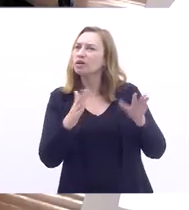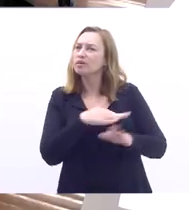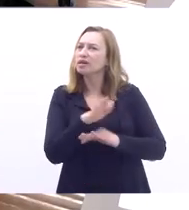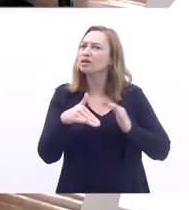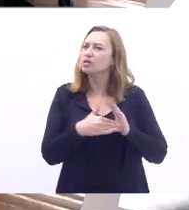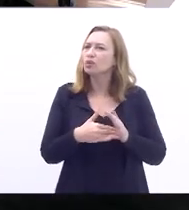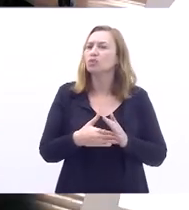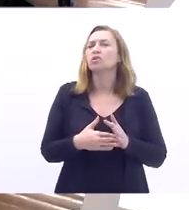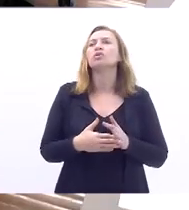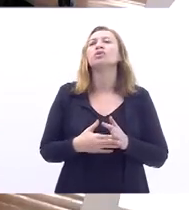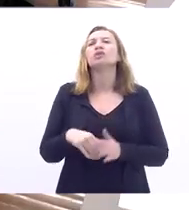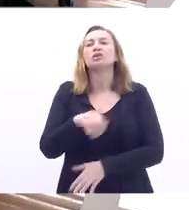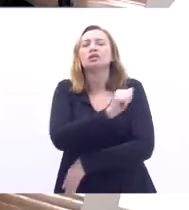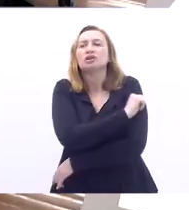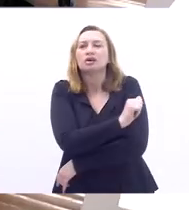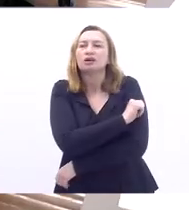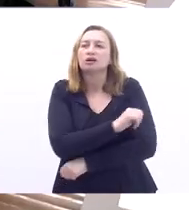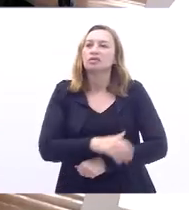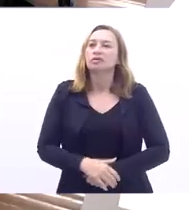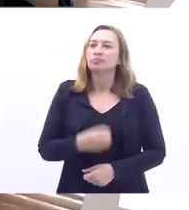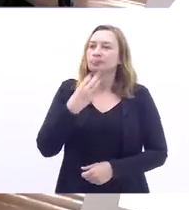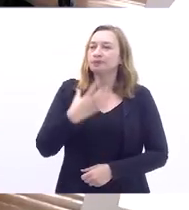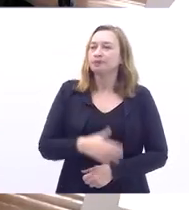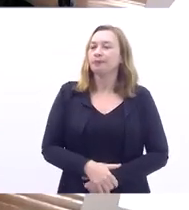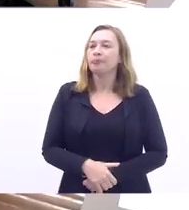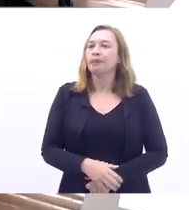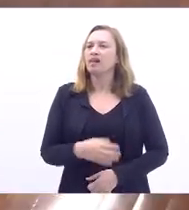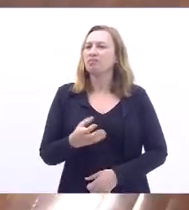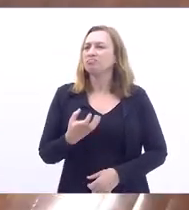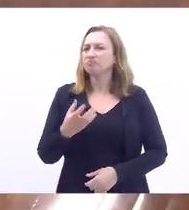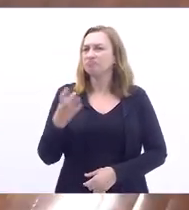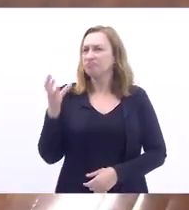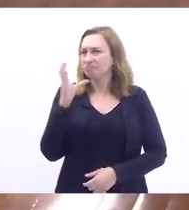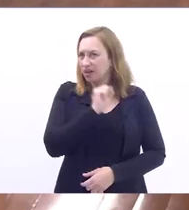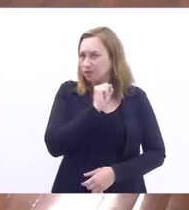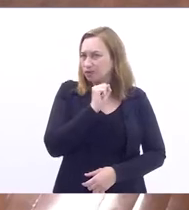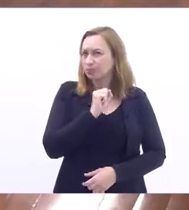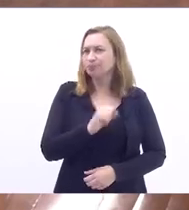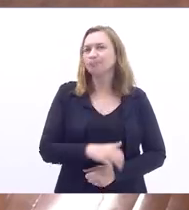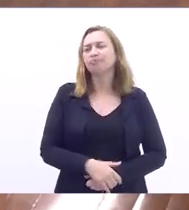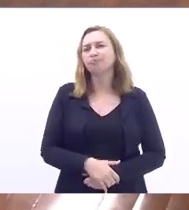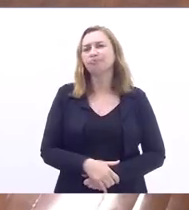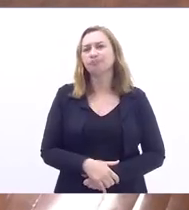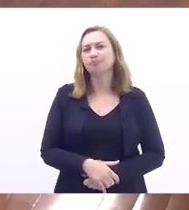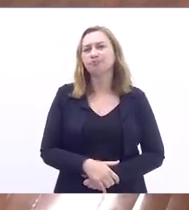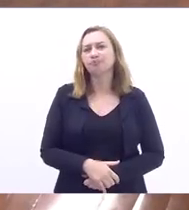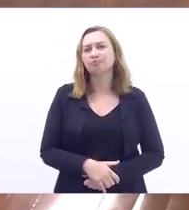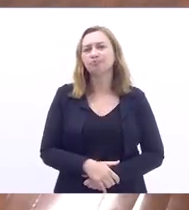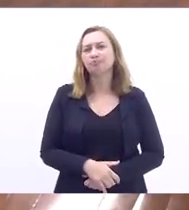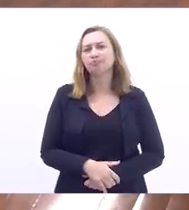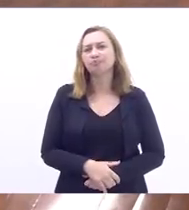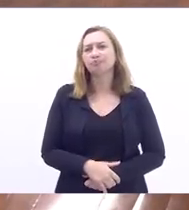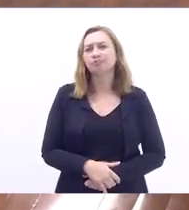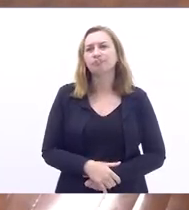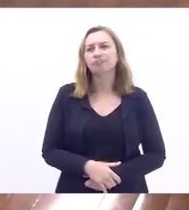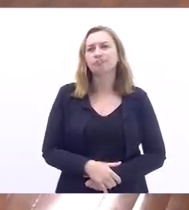os outros docentes os alunos bom eu quero ser prático e rápido pelo seguinte me